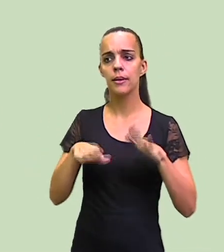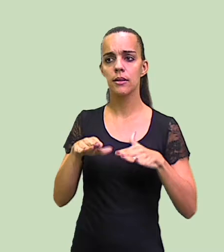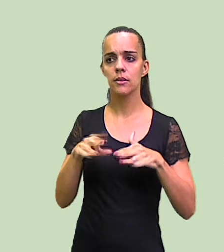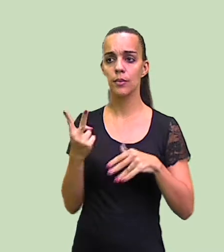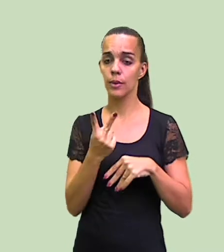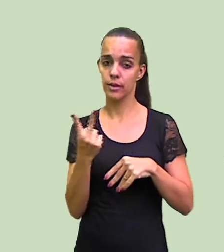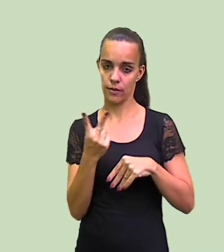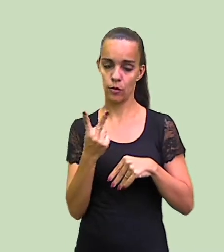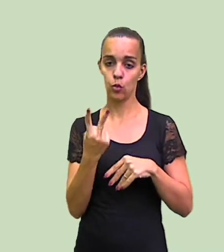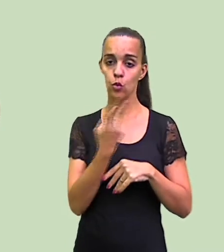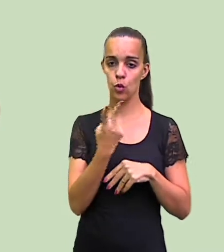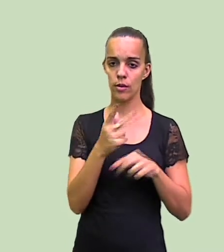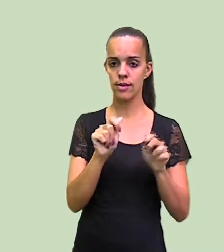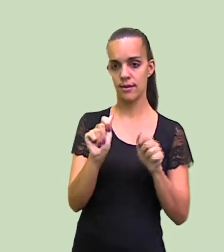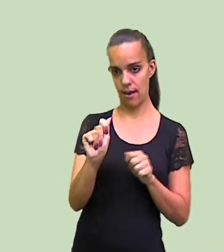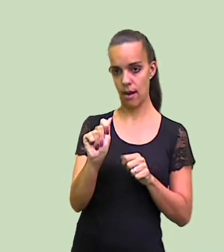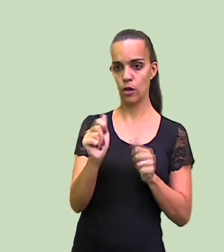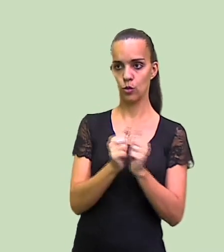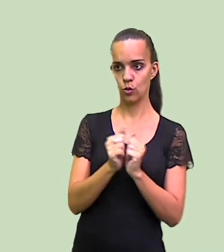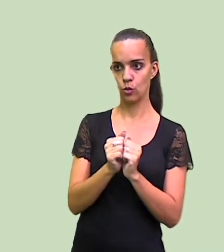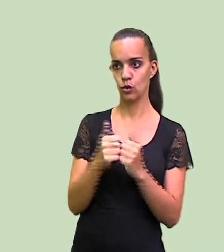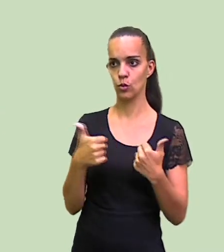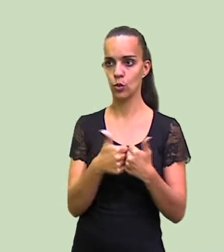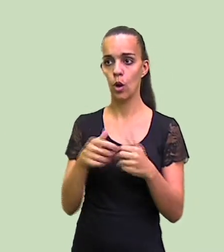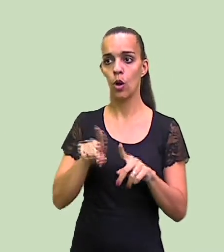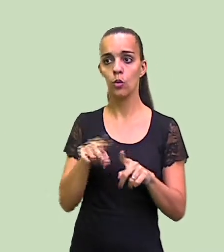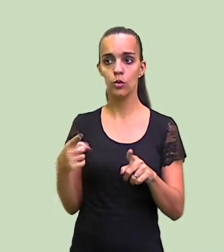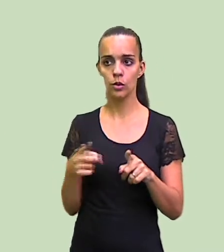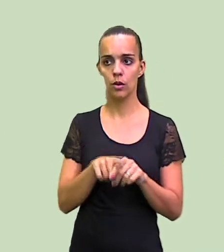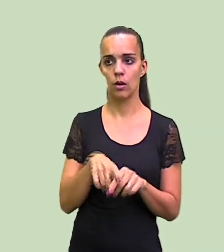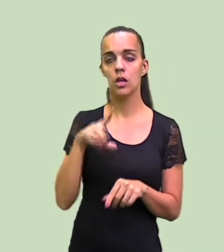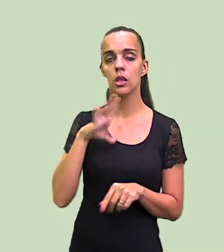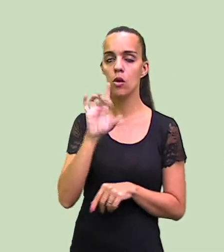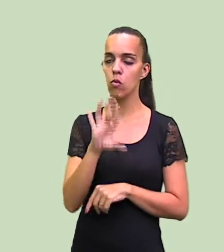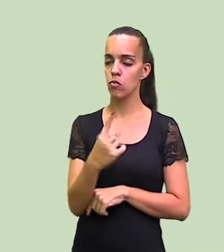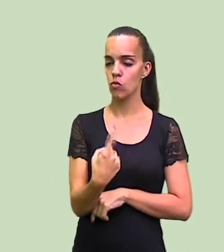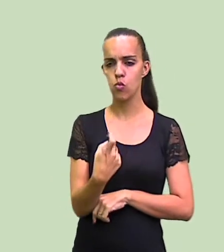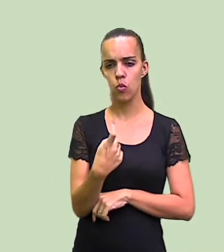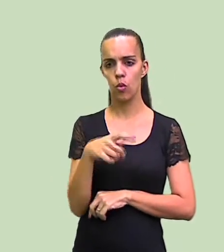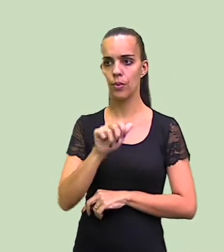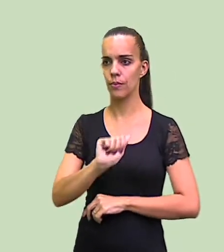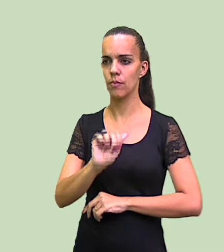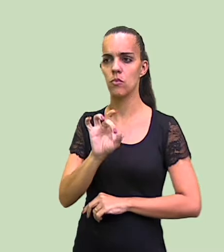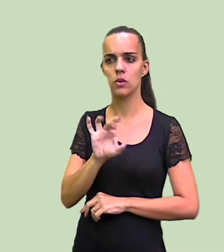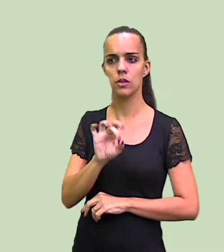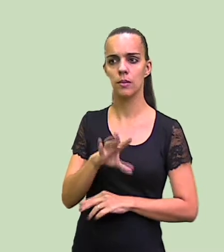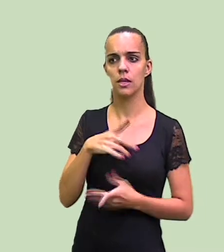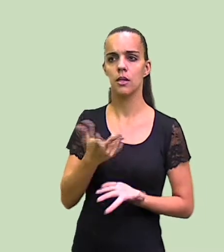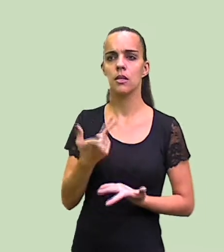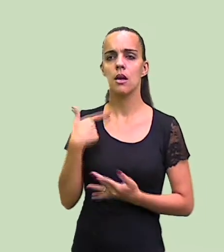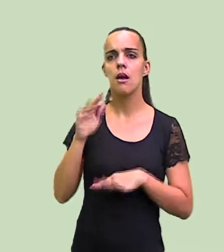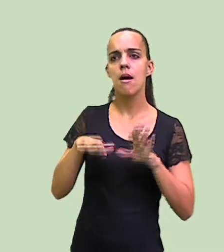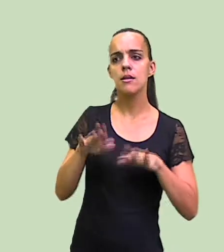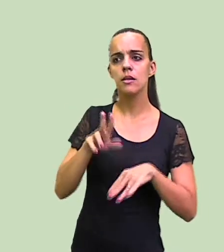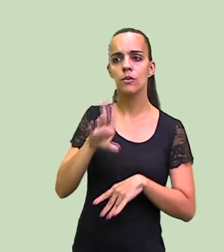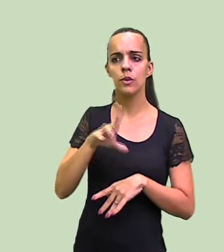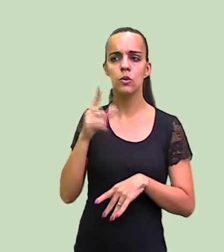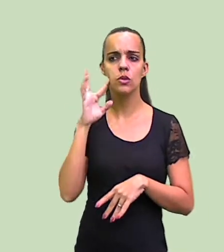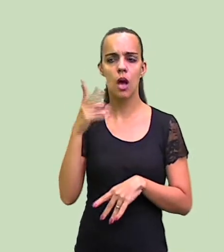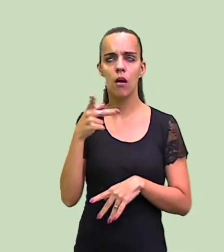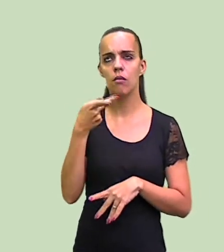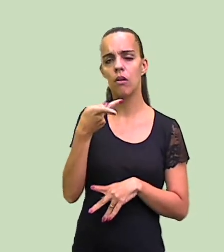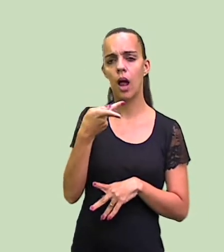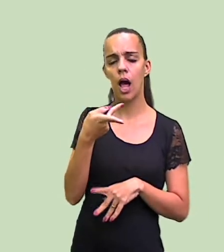um do lado do outro. Aí você junta os dois em um só. Como eu faço para saber se tem crase